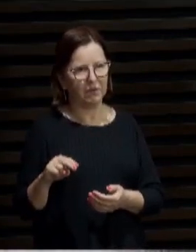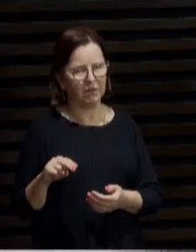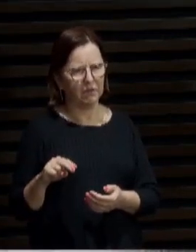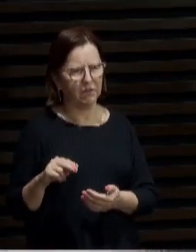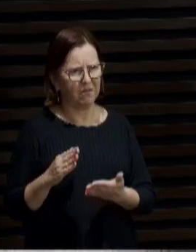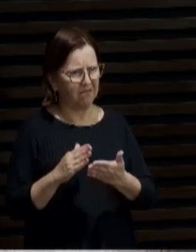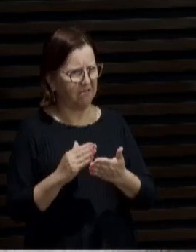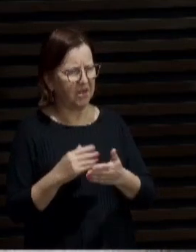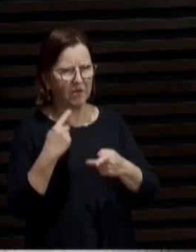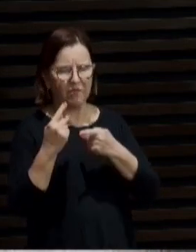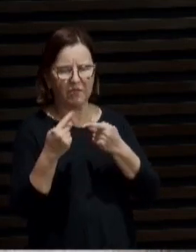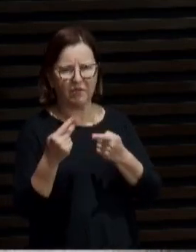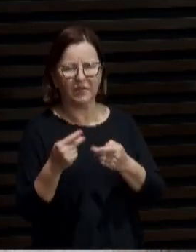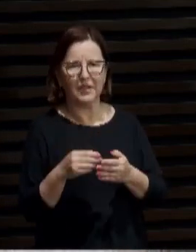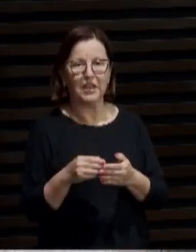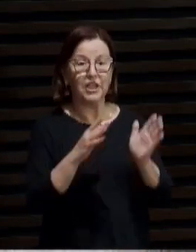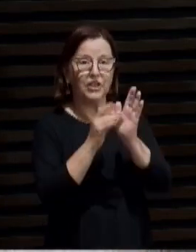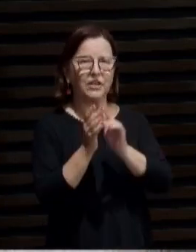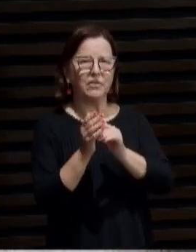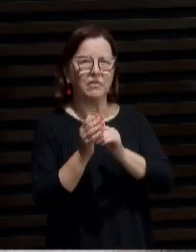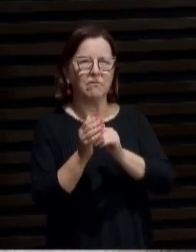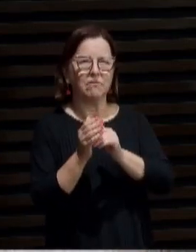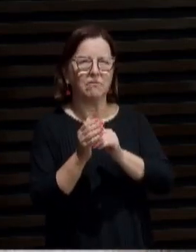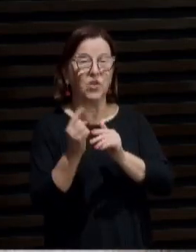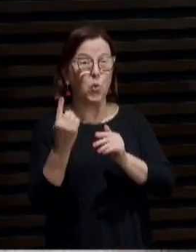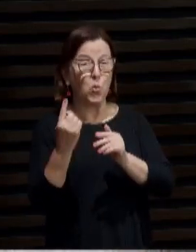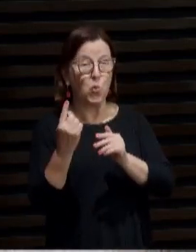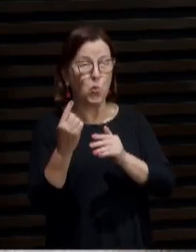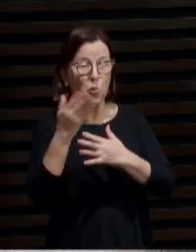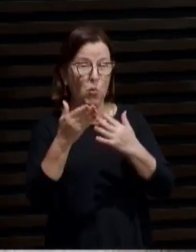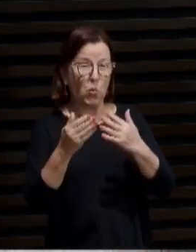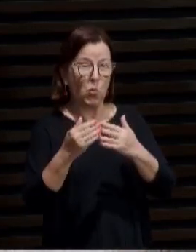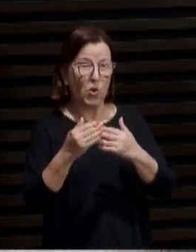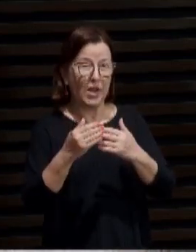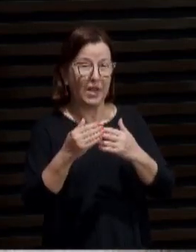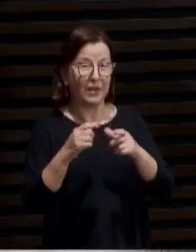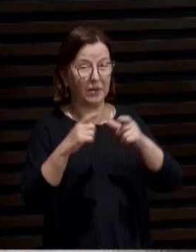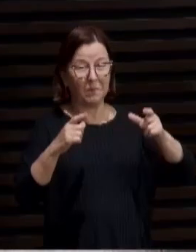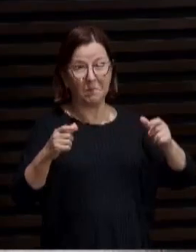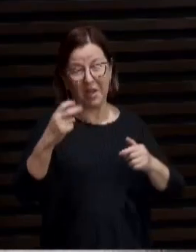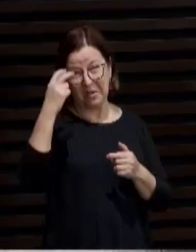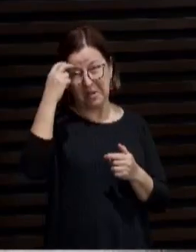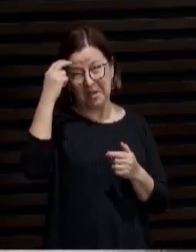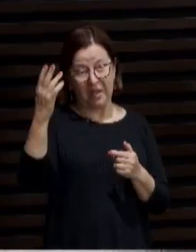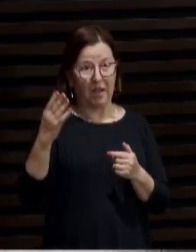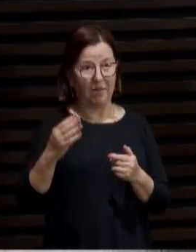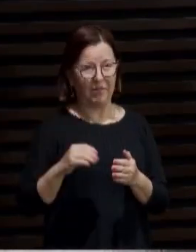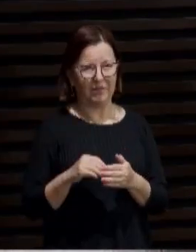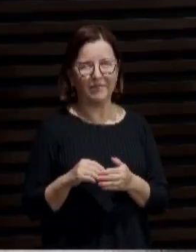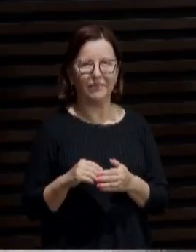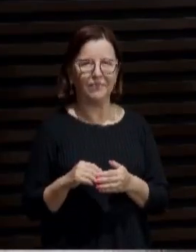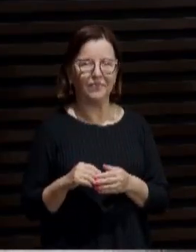E aí falando assim, que Jesus, um dos maiores sábios da humanidade, assim, a pessoa que está desavisada, ela pensa que ele está elogiando